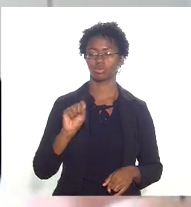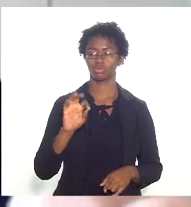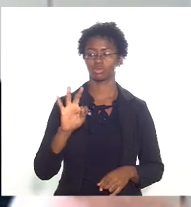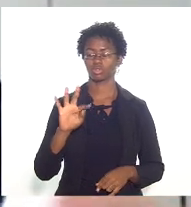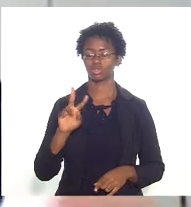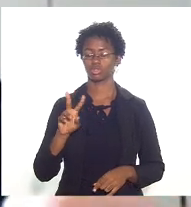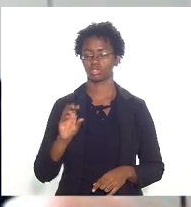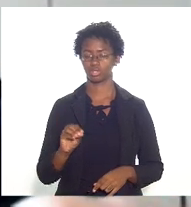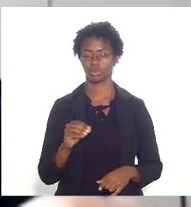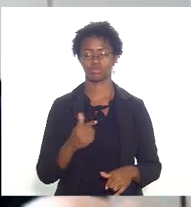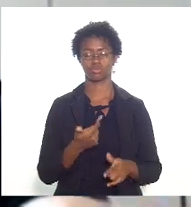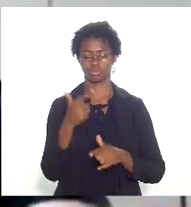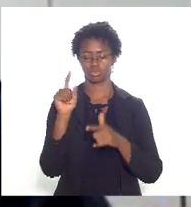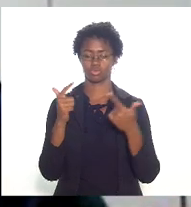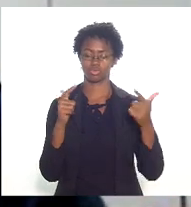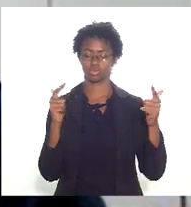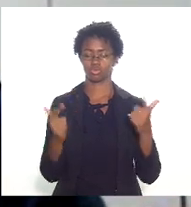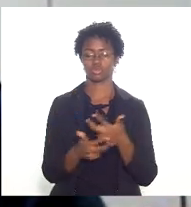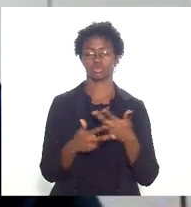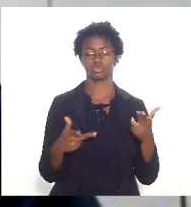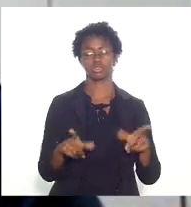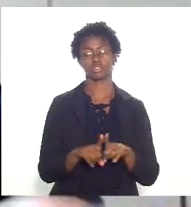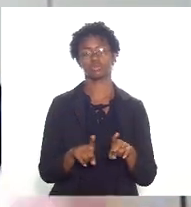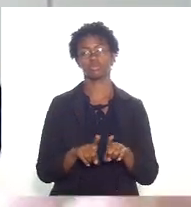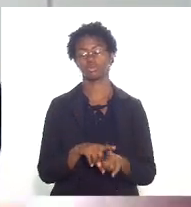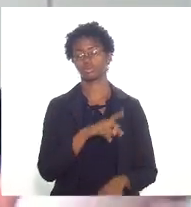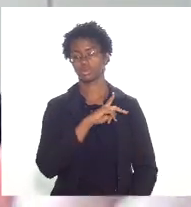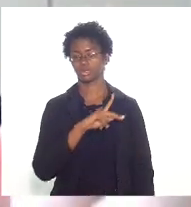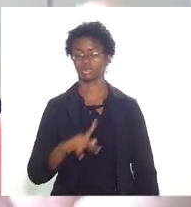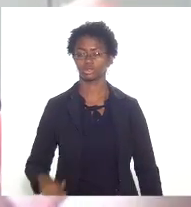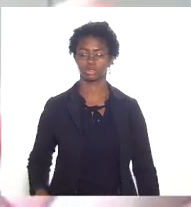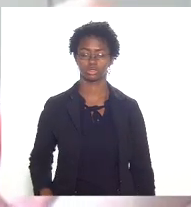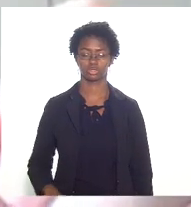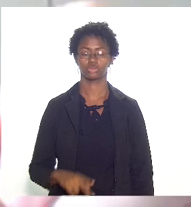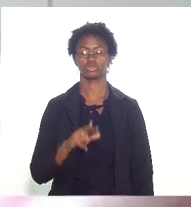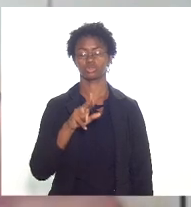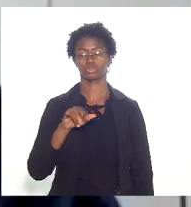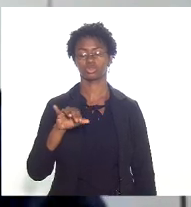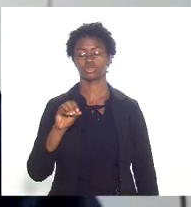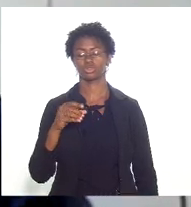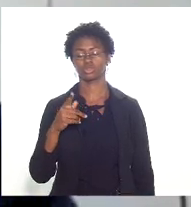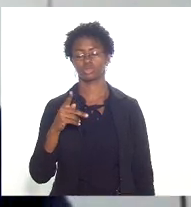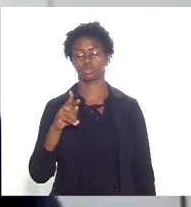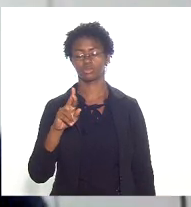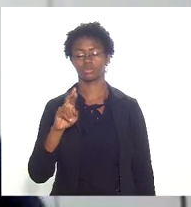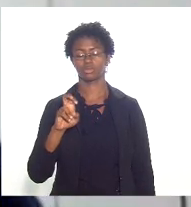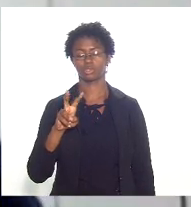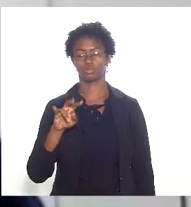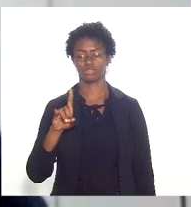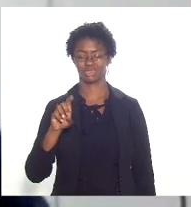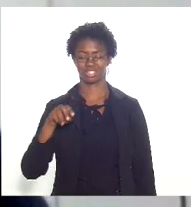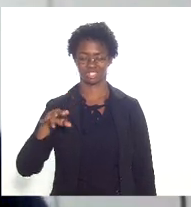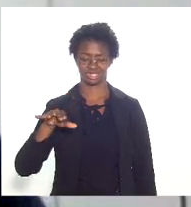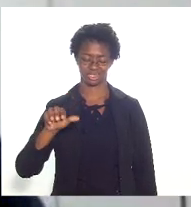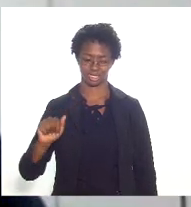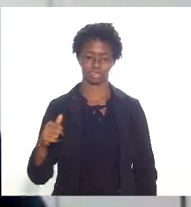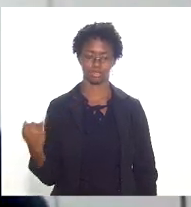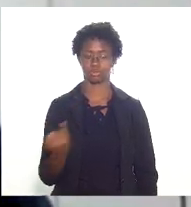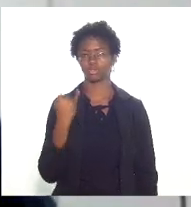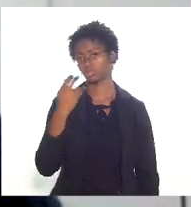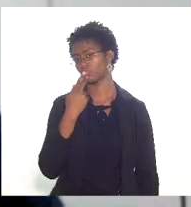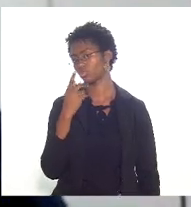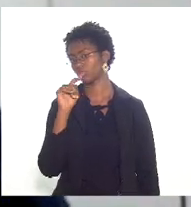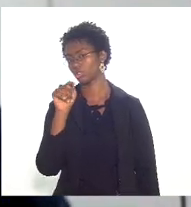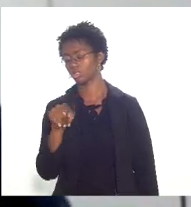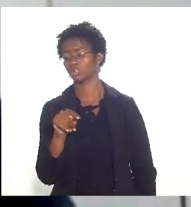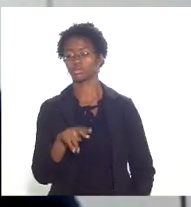dentre outras funções foi presidente do Rio previdência é importante destacar isso porque essa